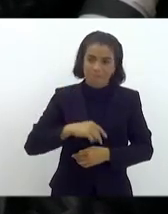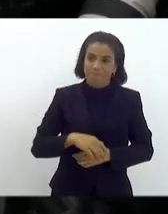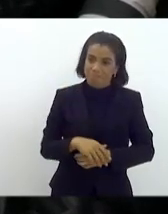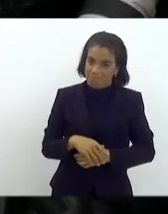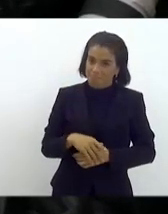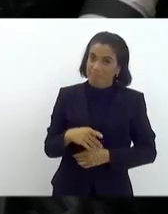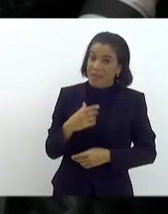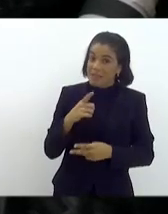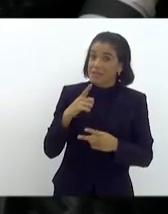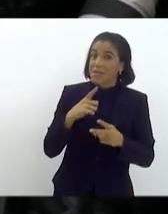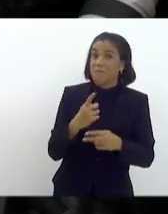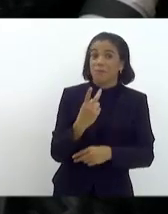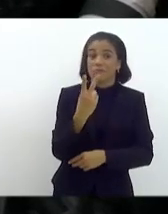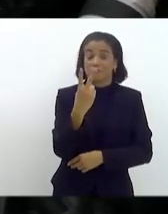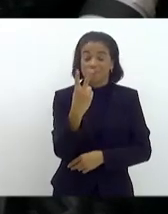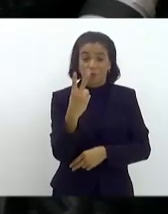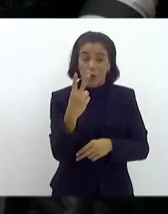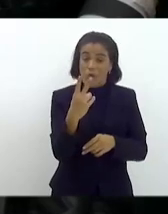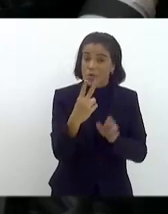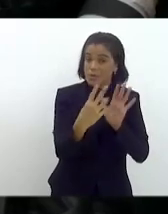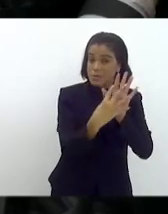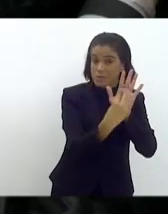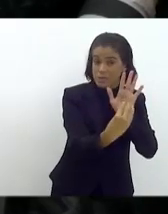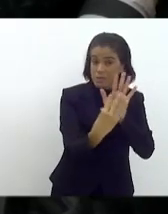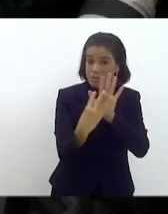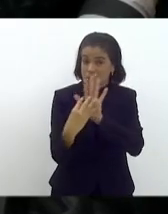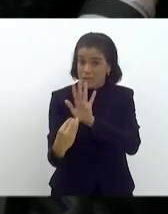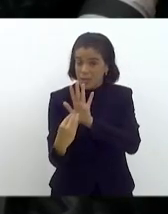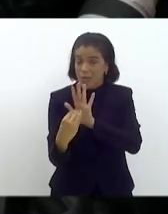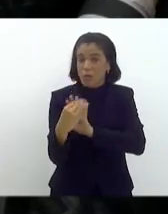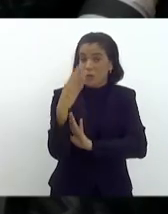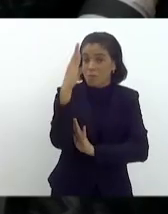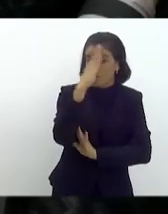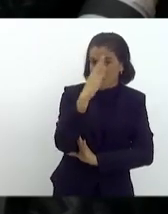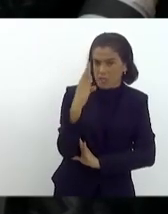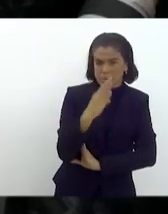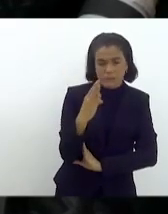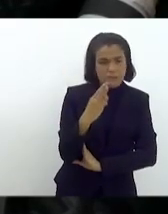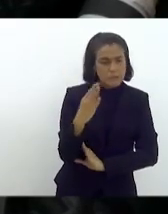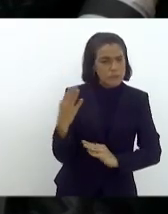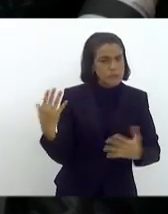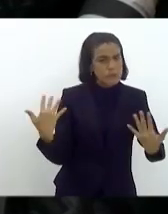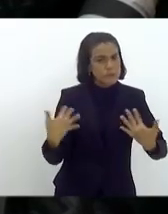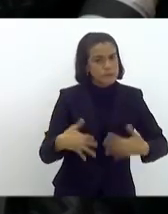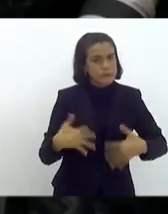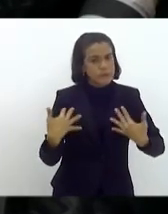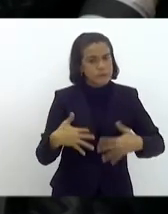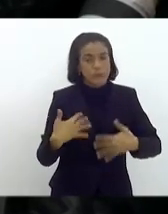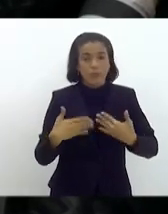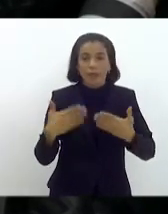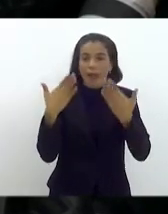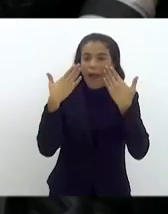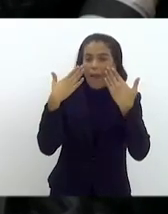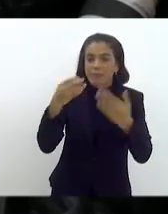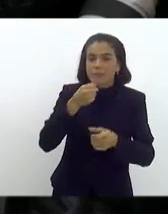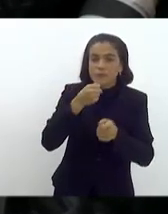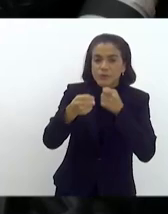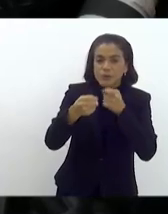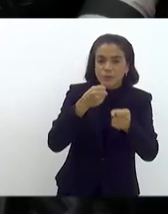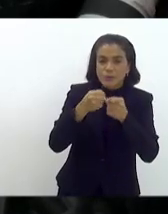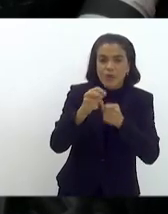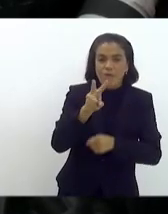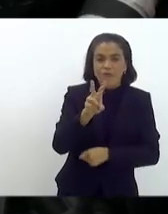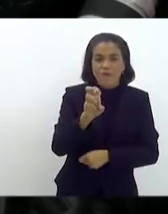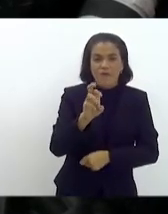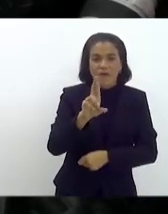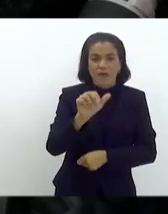e temos dois exemplos não aqui no Rio de Janeiro no Brasil típicos da apresentadora jornalista já